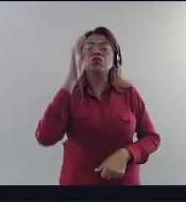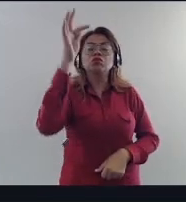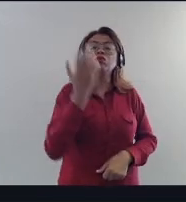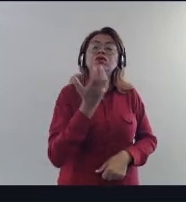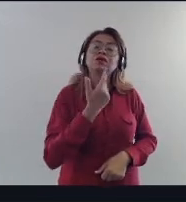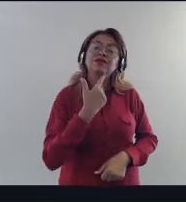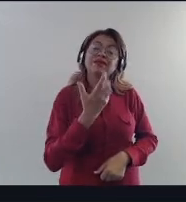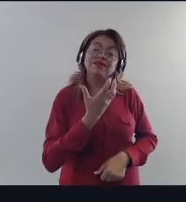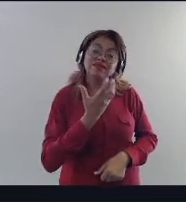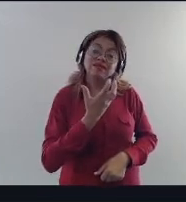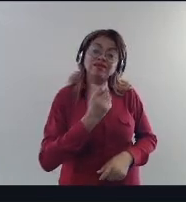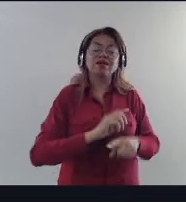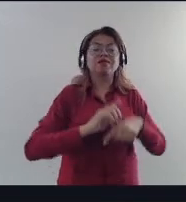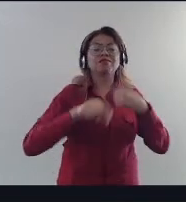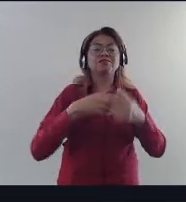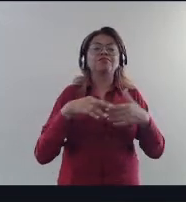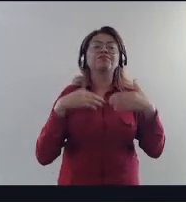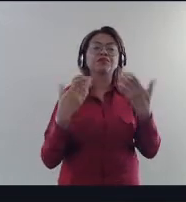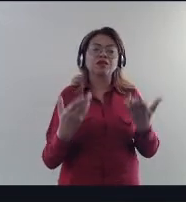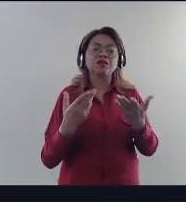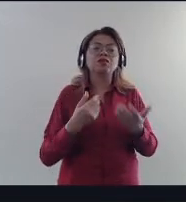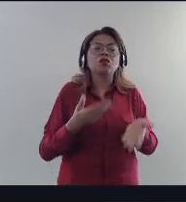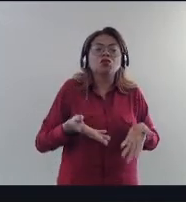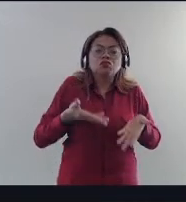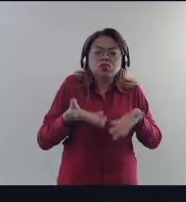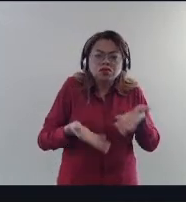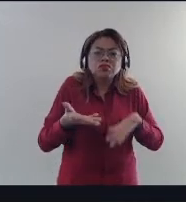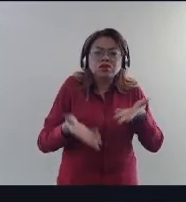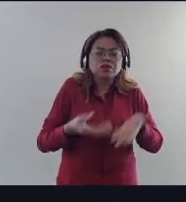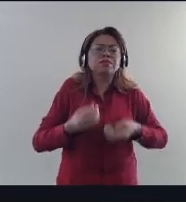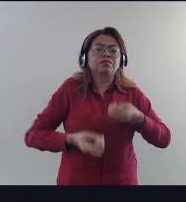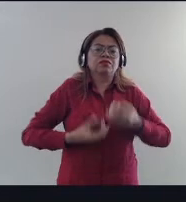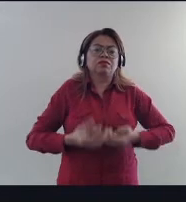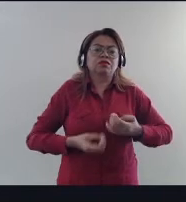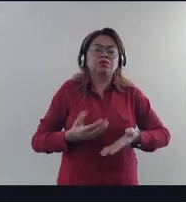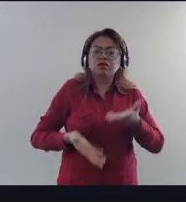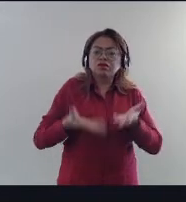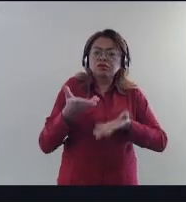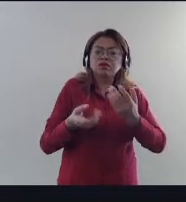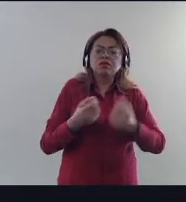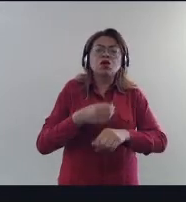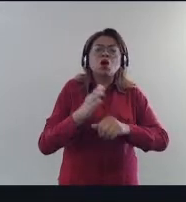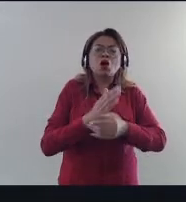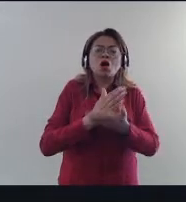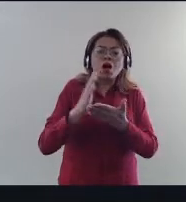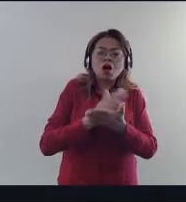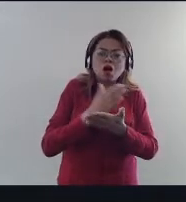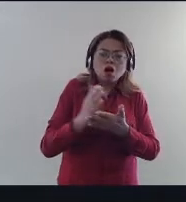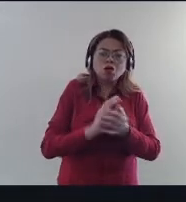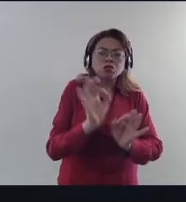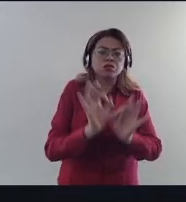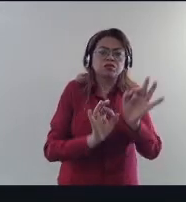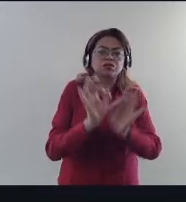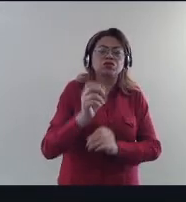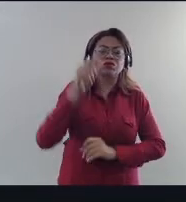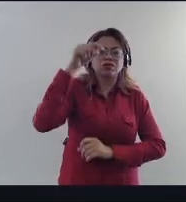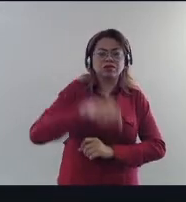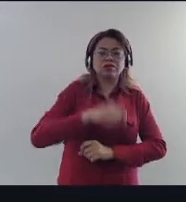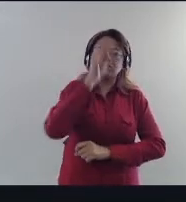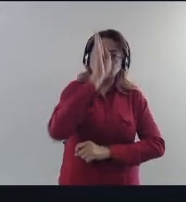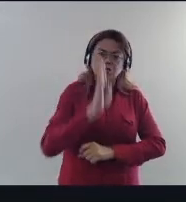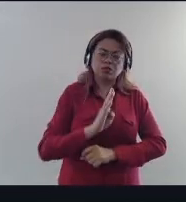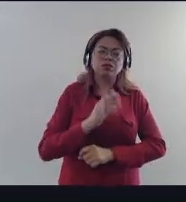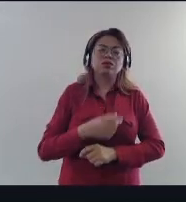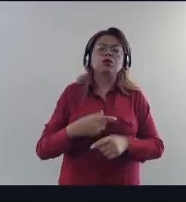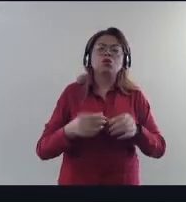desejável. Então, eles estão estimulando alguns projetos aqui no Brasil, investindo em projetos